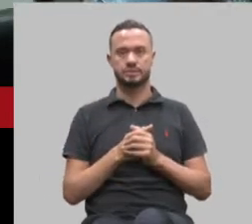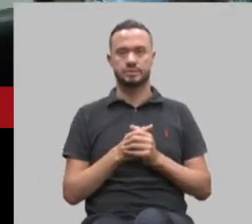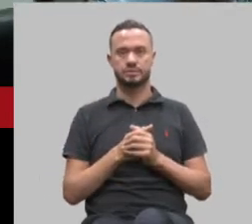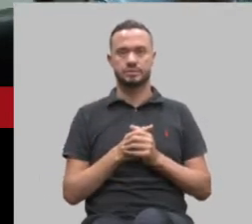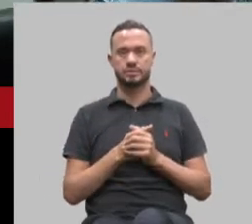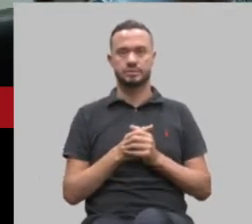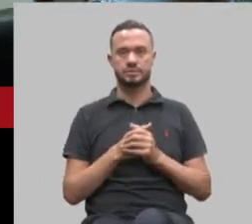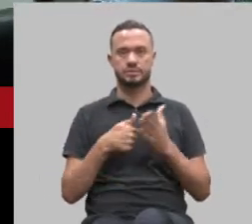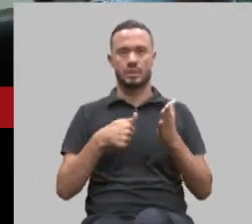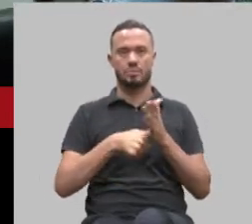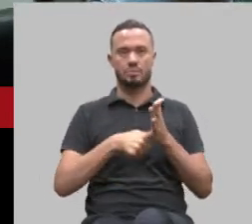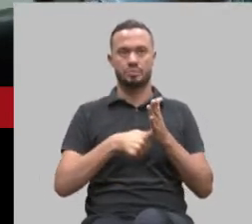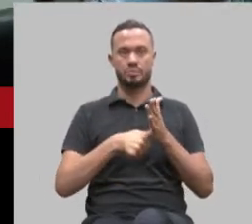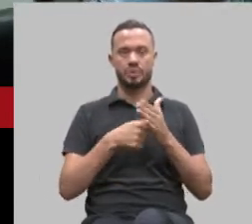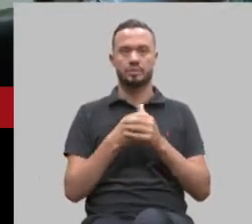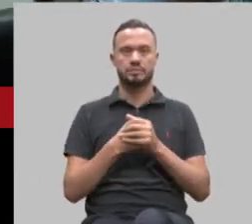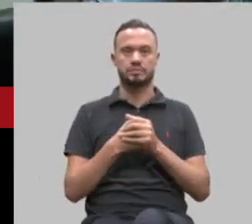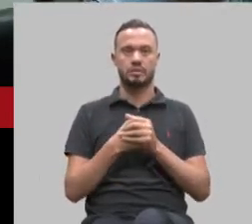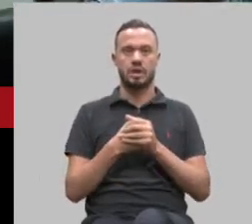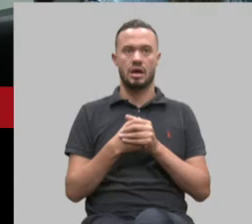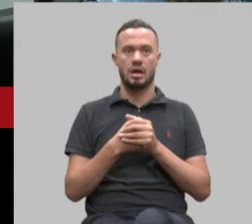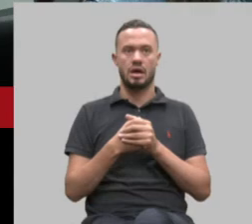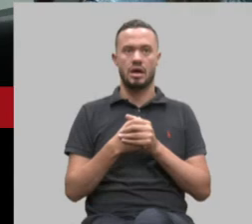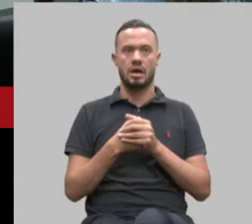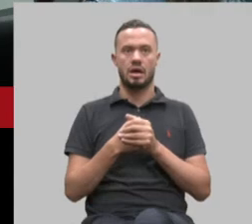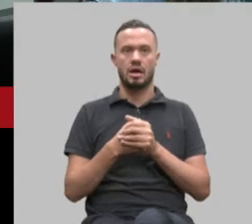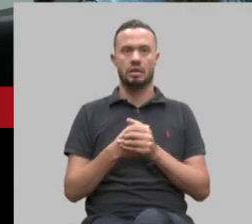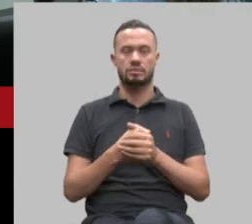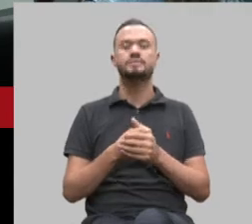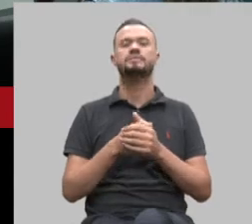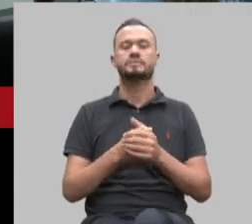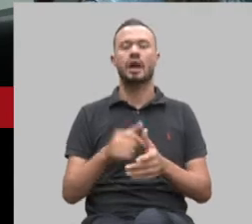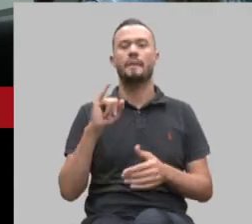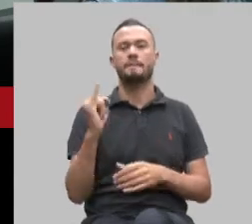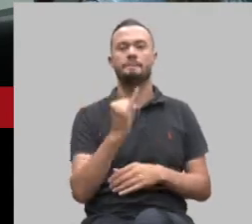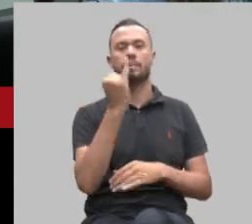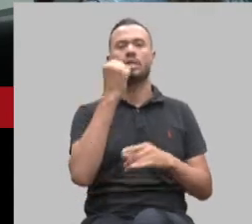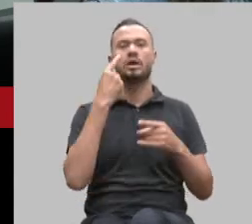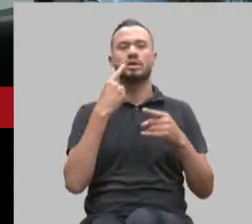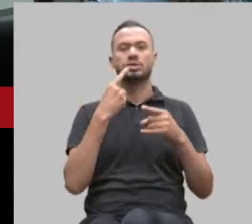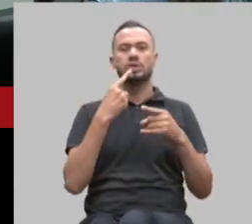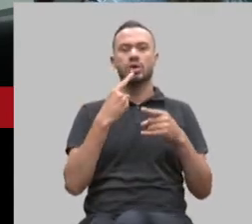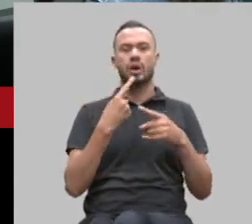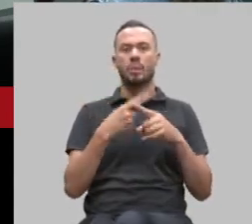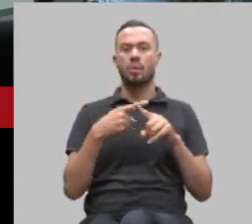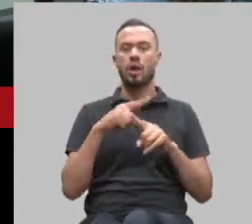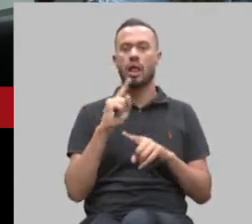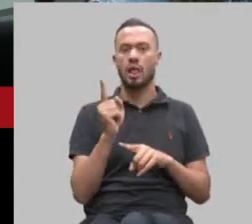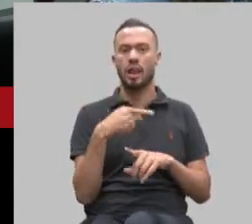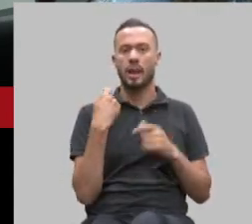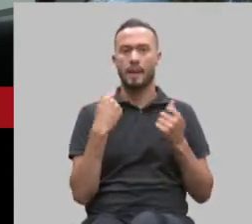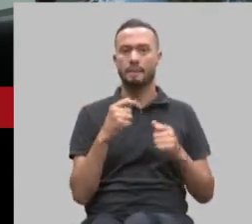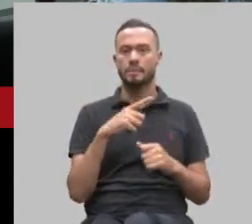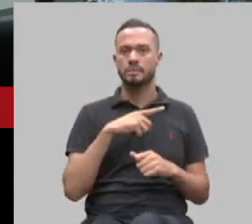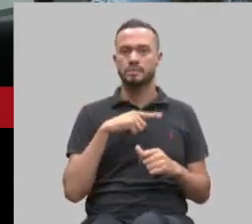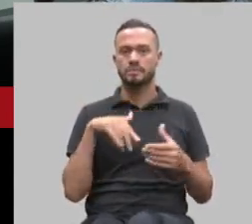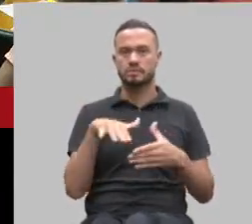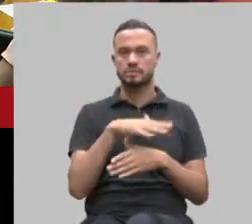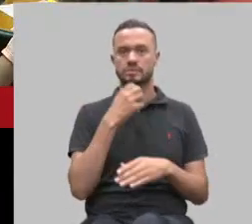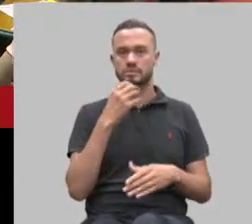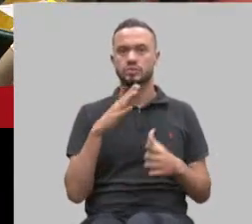eh pela srl é muito importante por conta pra gente ter um bom ambiente escolar e é